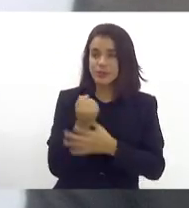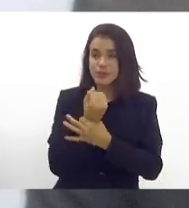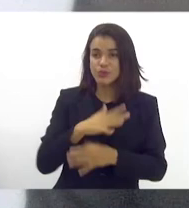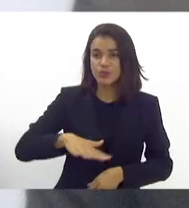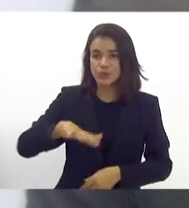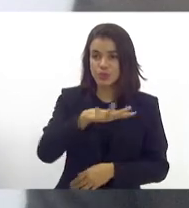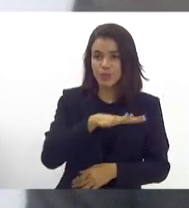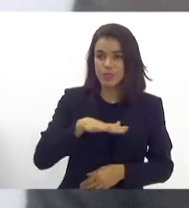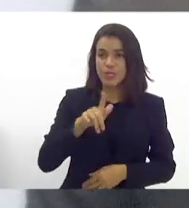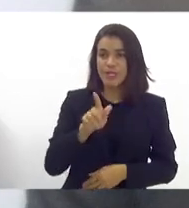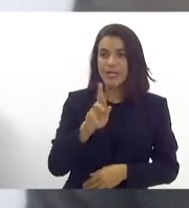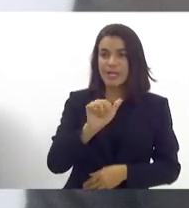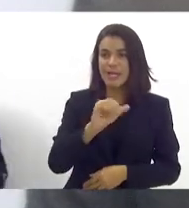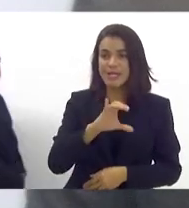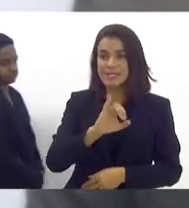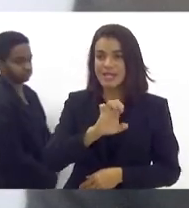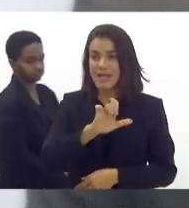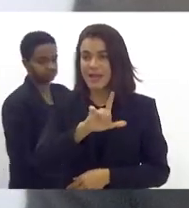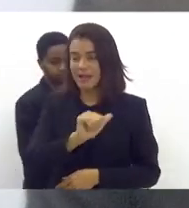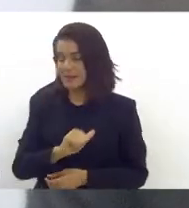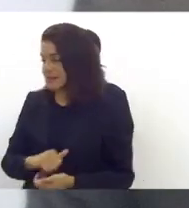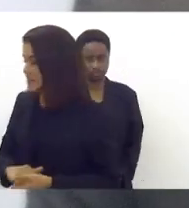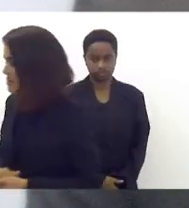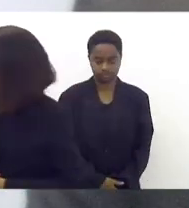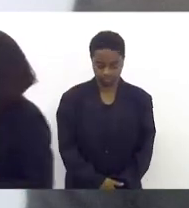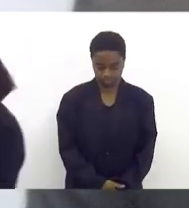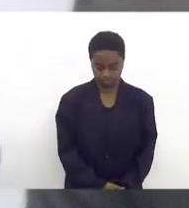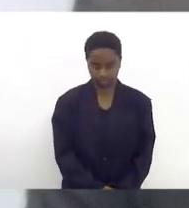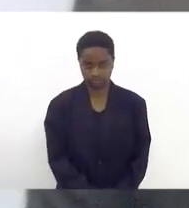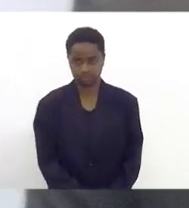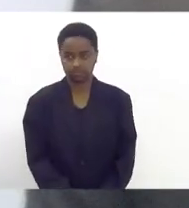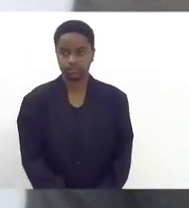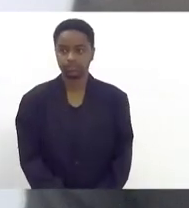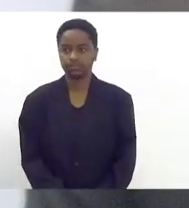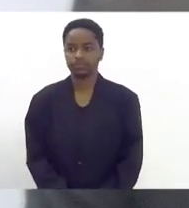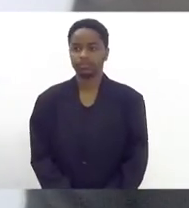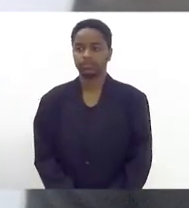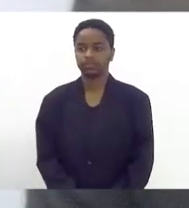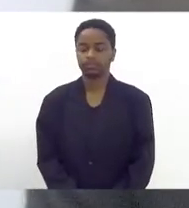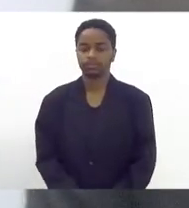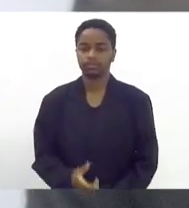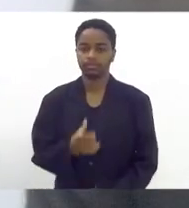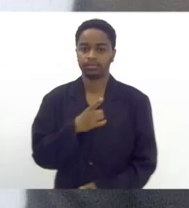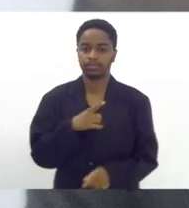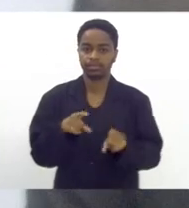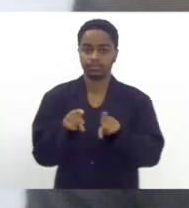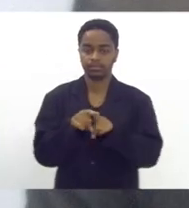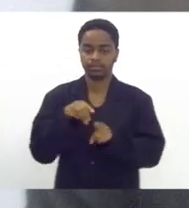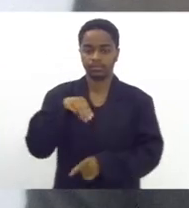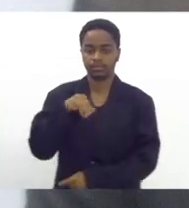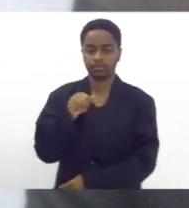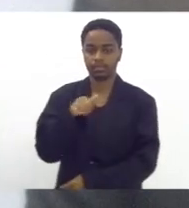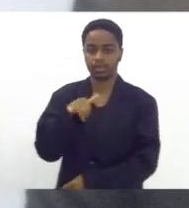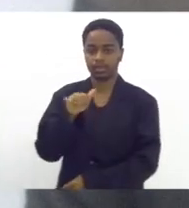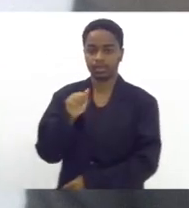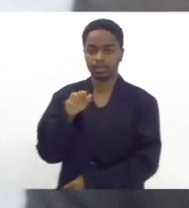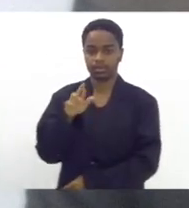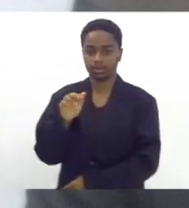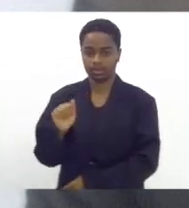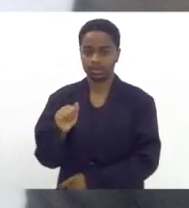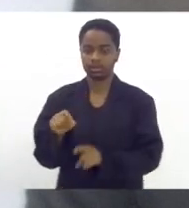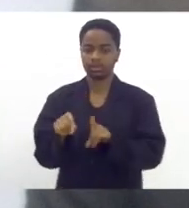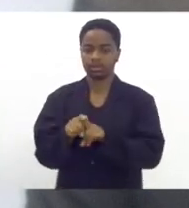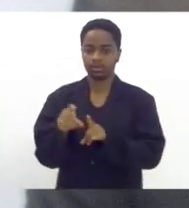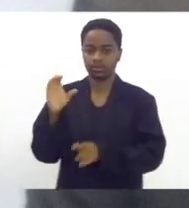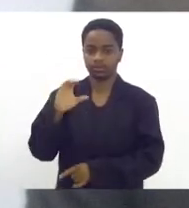Graciela perotti acho que tá aqui cadê a Graciela temos também a Mayara Gama Confederação Nacional